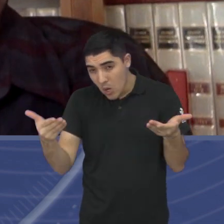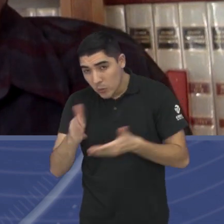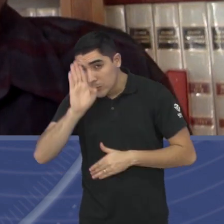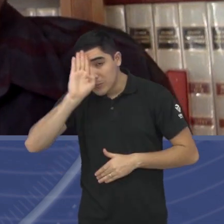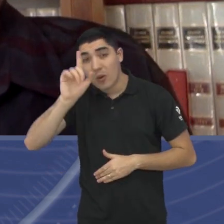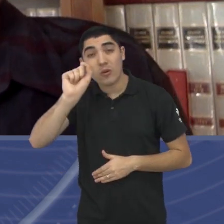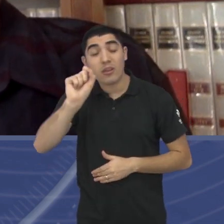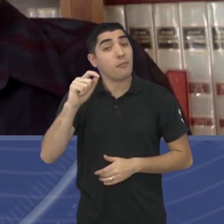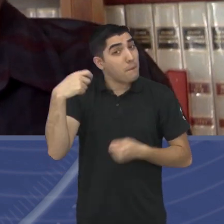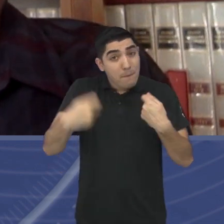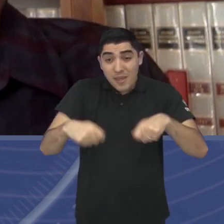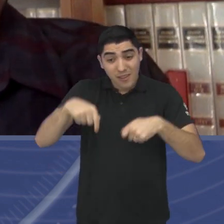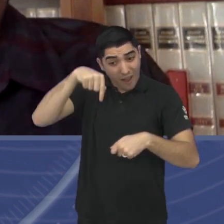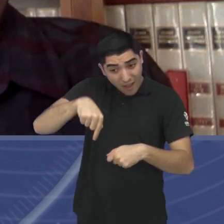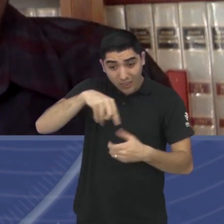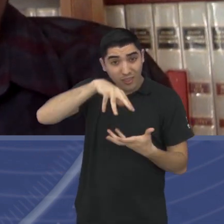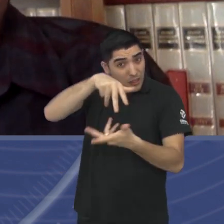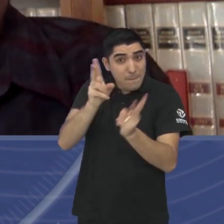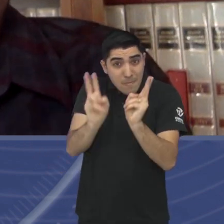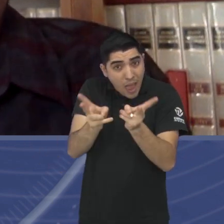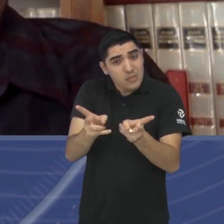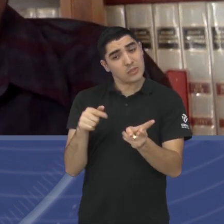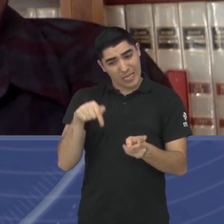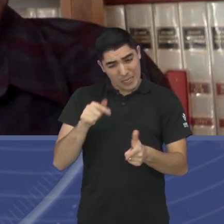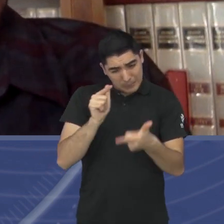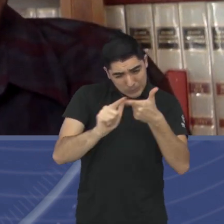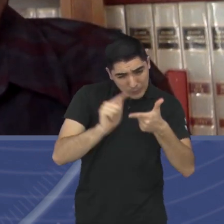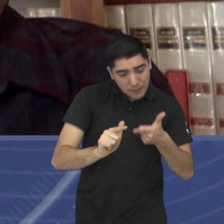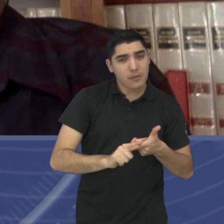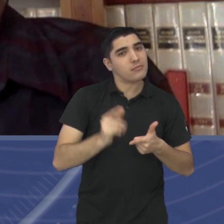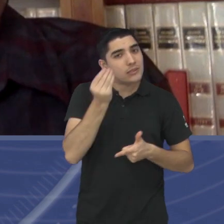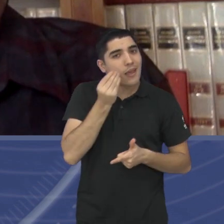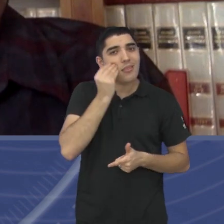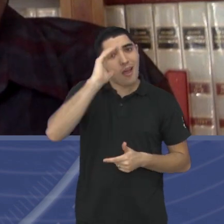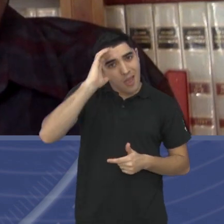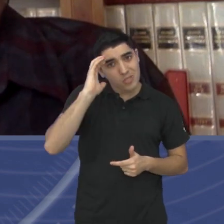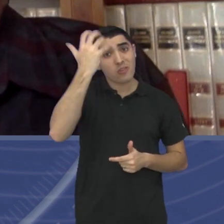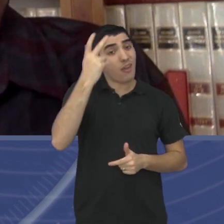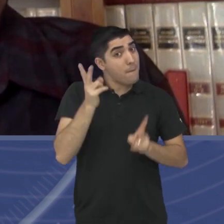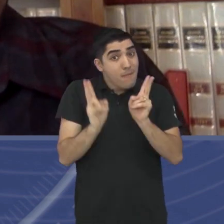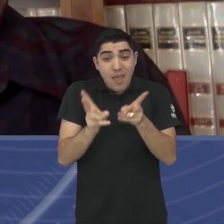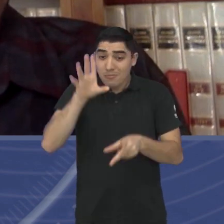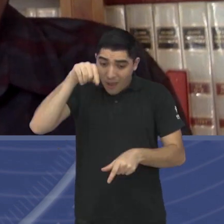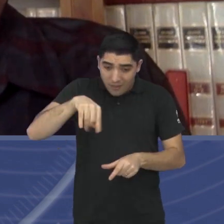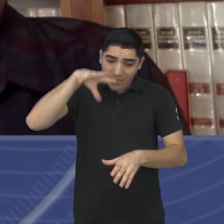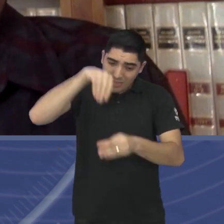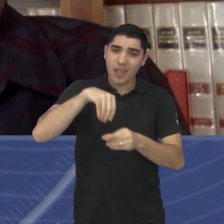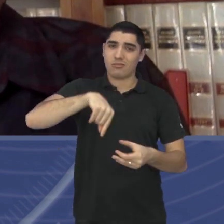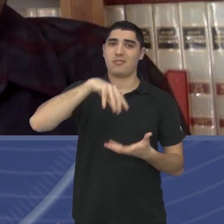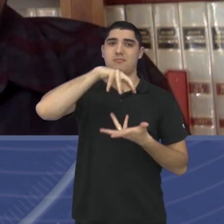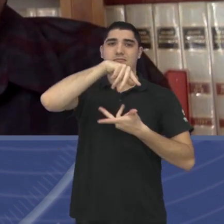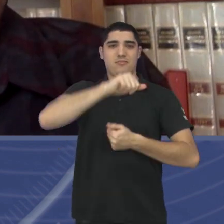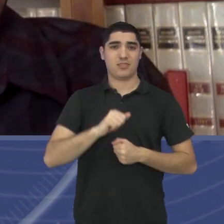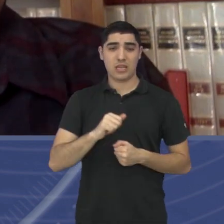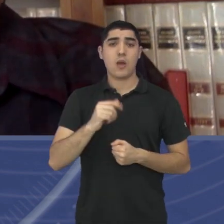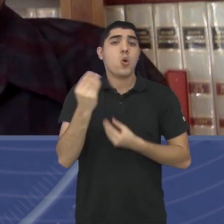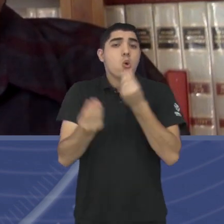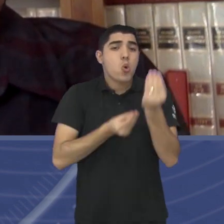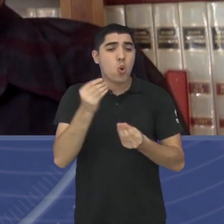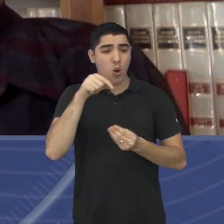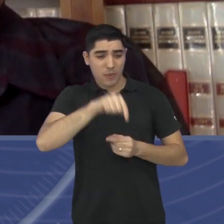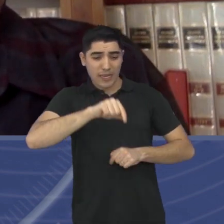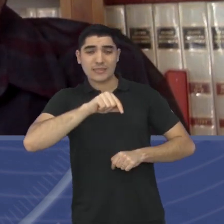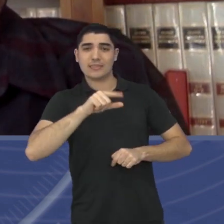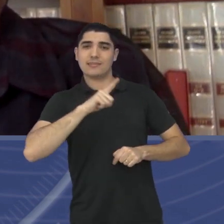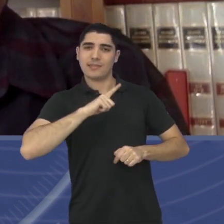o grande problema hoje em dia tem que ser resolvido aqui na Terra. E é aqui que está a questão, é o fato de como